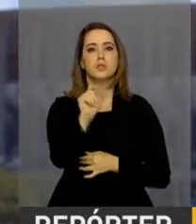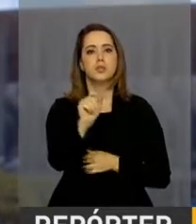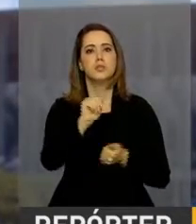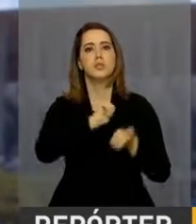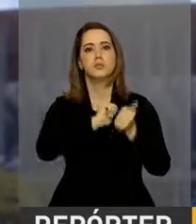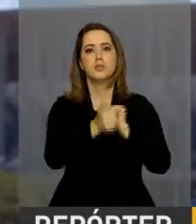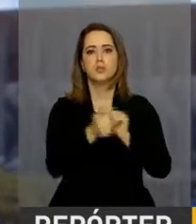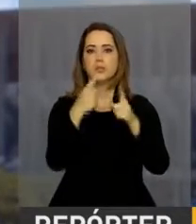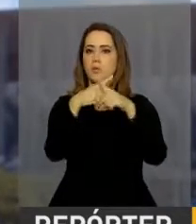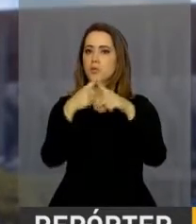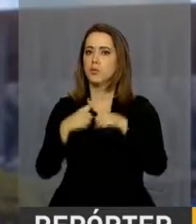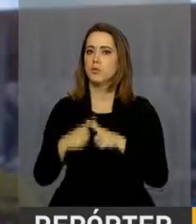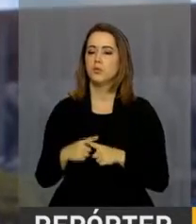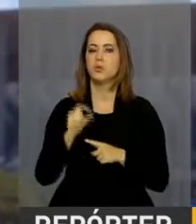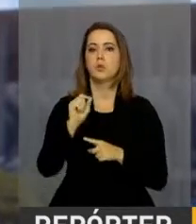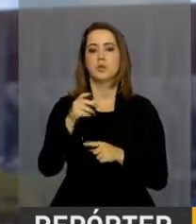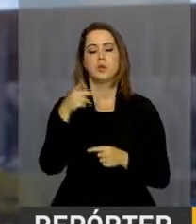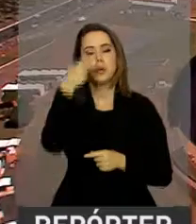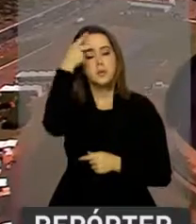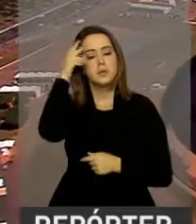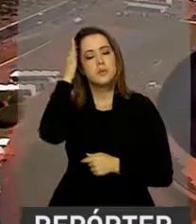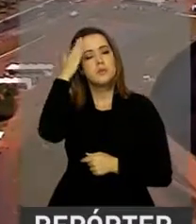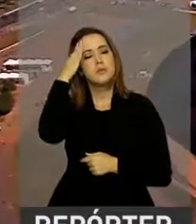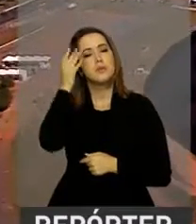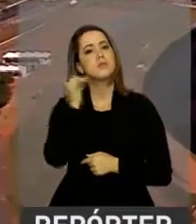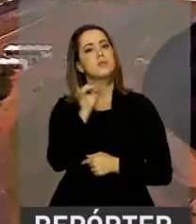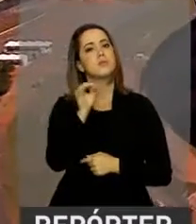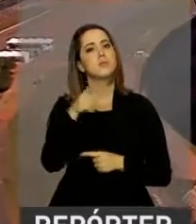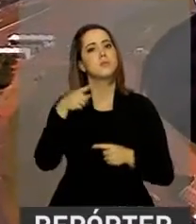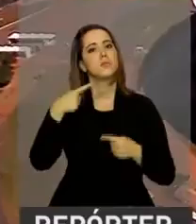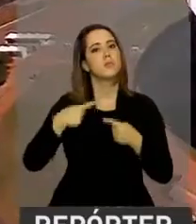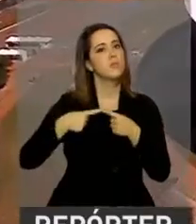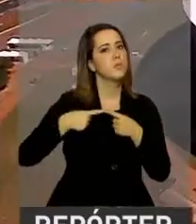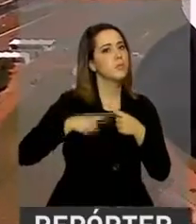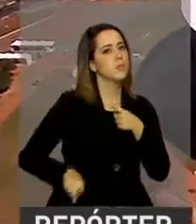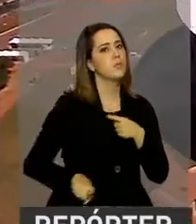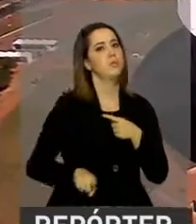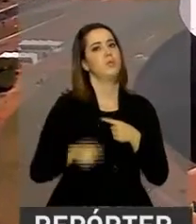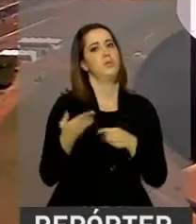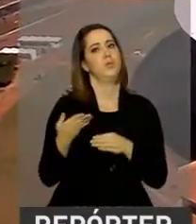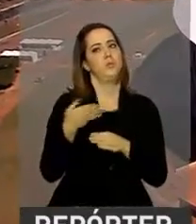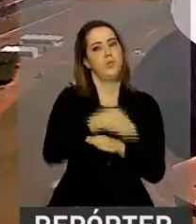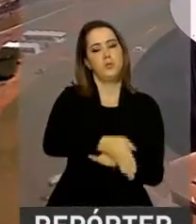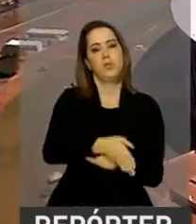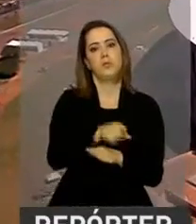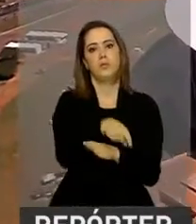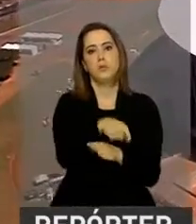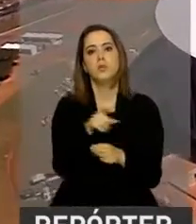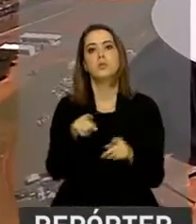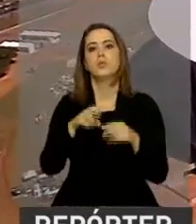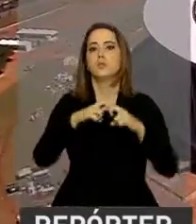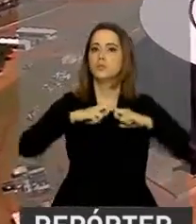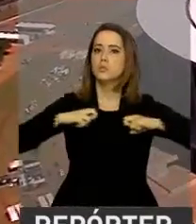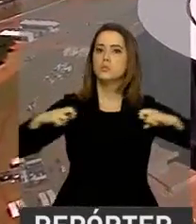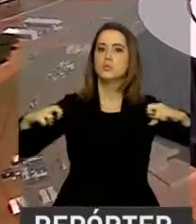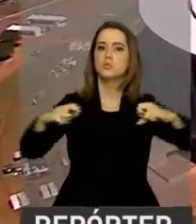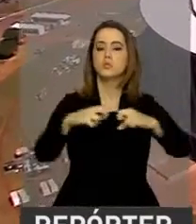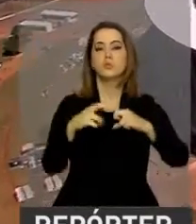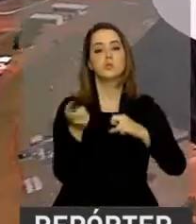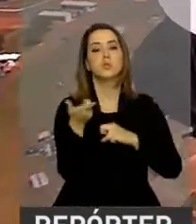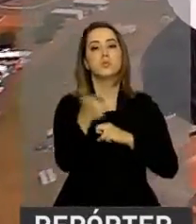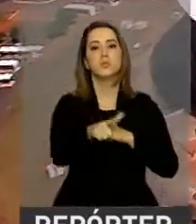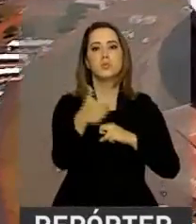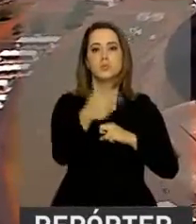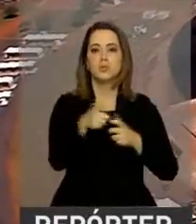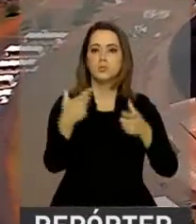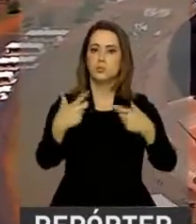Olímpicos deve estar atento à lista de objetos proibidos ou restritos nas arenas e outros locais esportivos. O